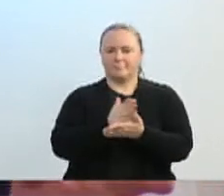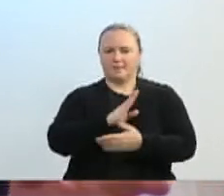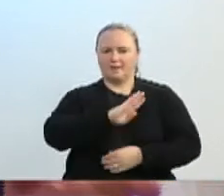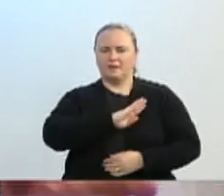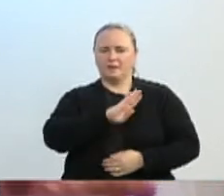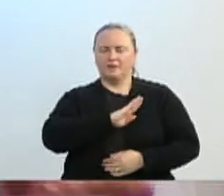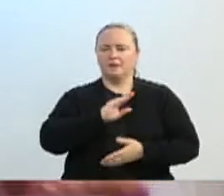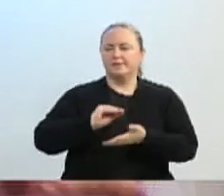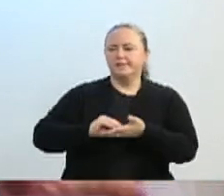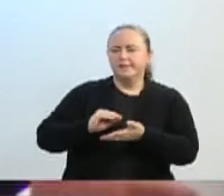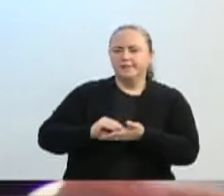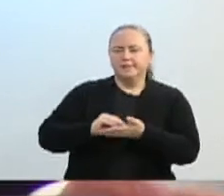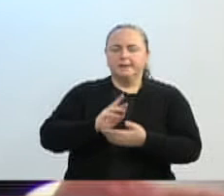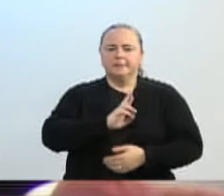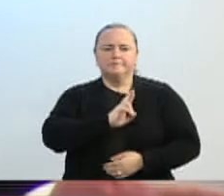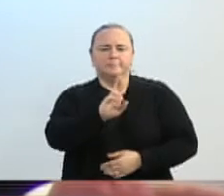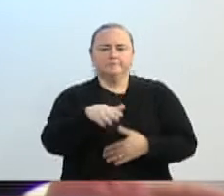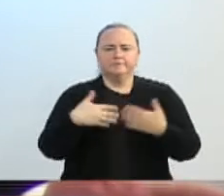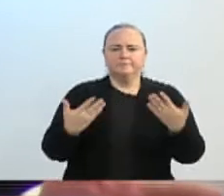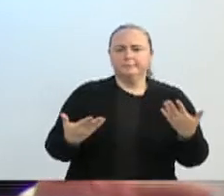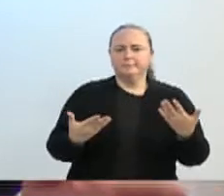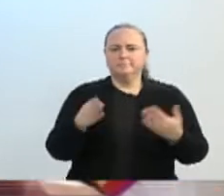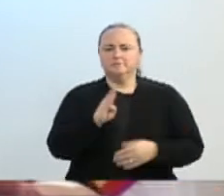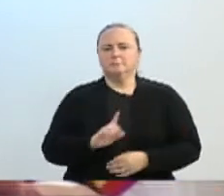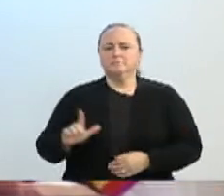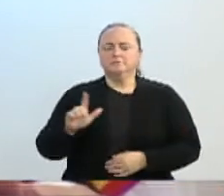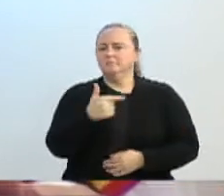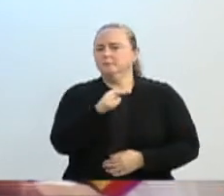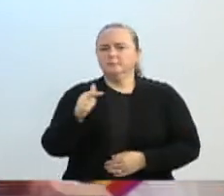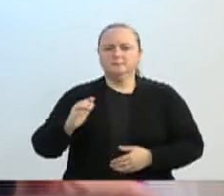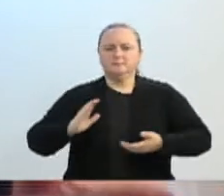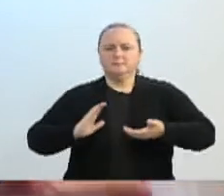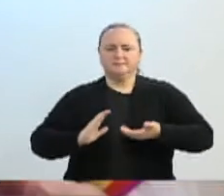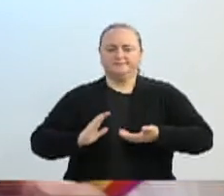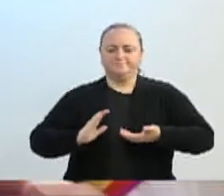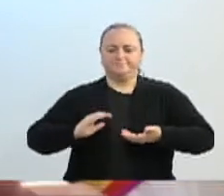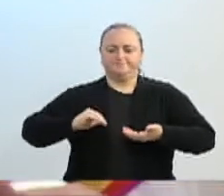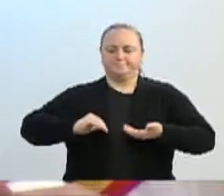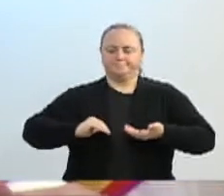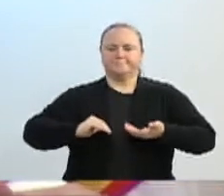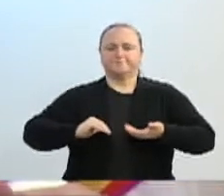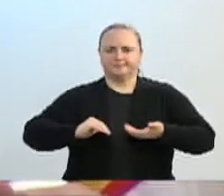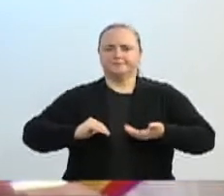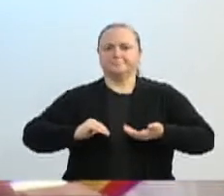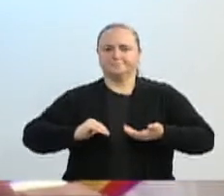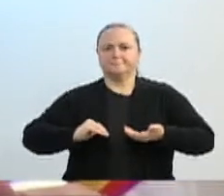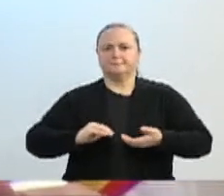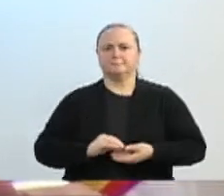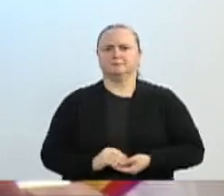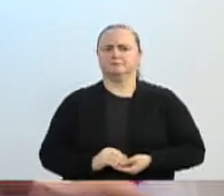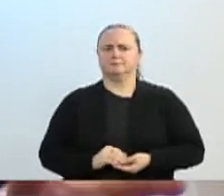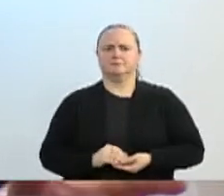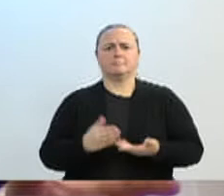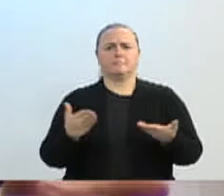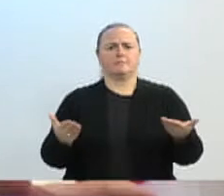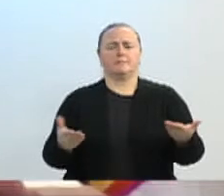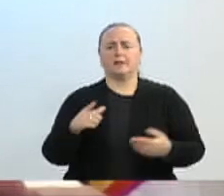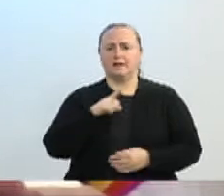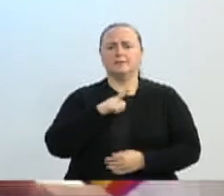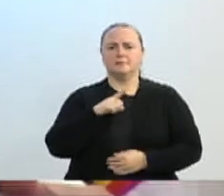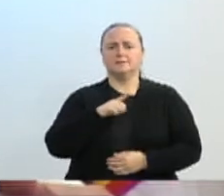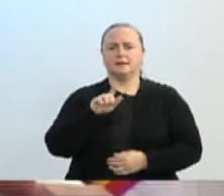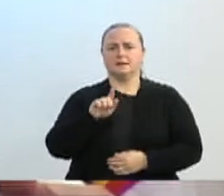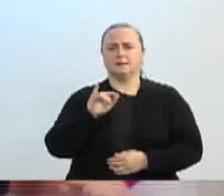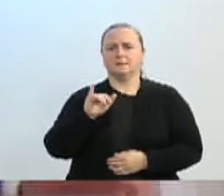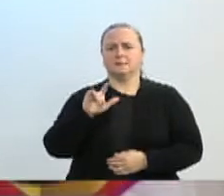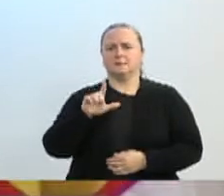de representatividade que Blumenau enfrenta no Congresso Nacional, ignorando o fato de termos o deputado Gilson Marques, que muito bem nos representa,